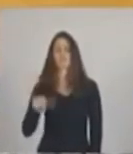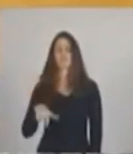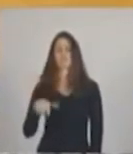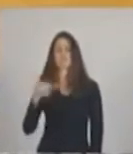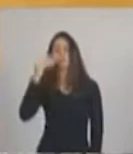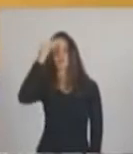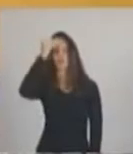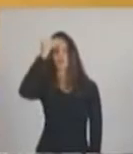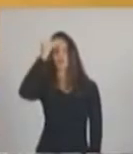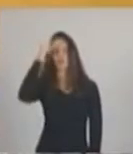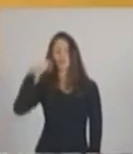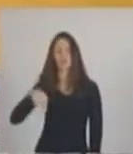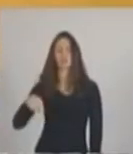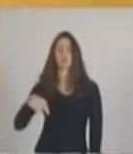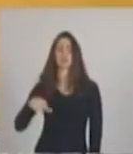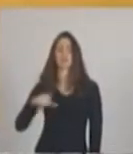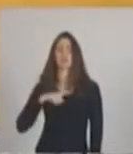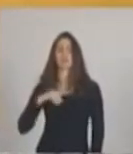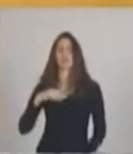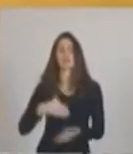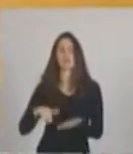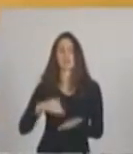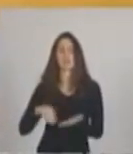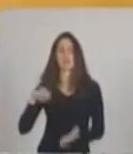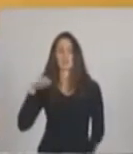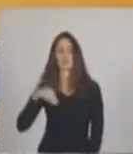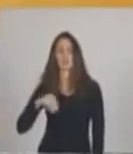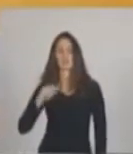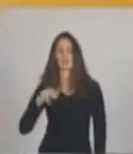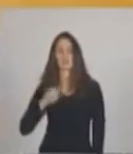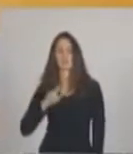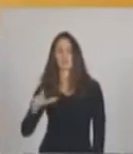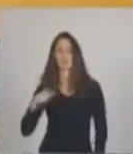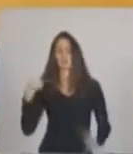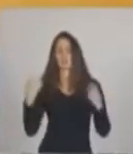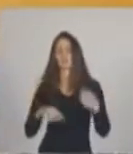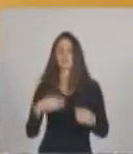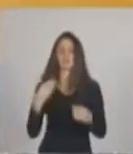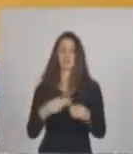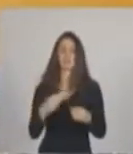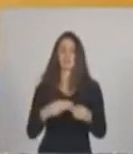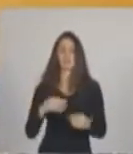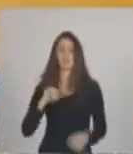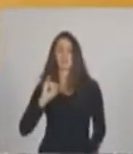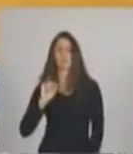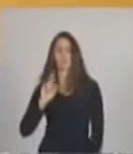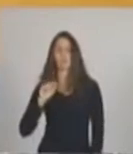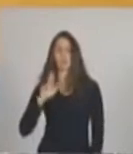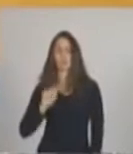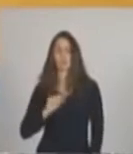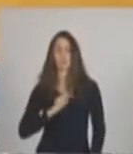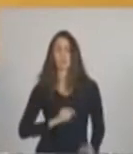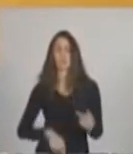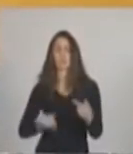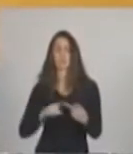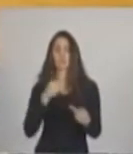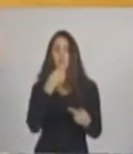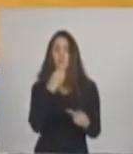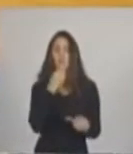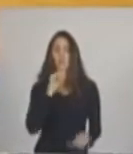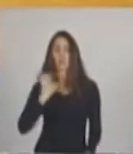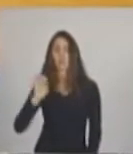tia do nosso secretário Manuel de Una. Também do senhor Emerson de